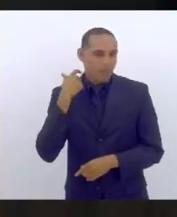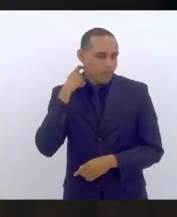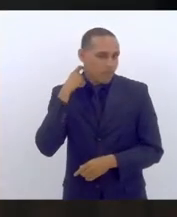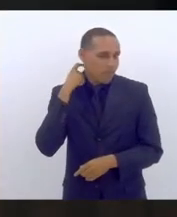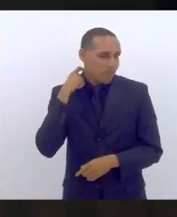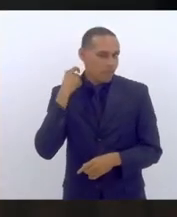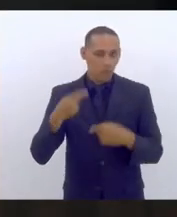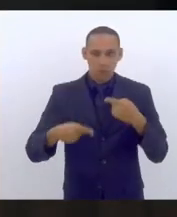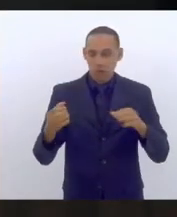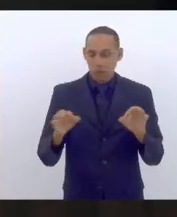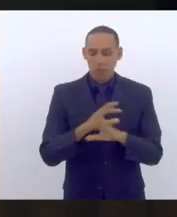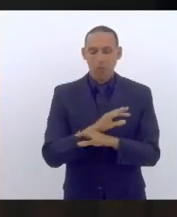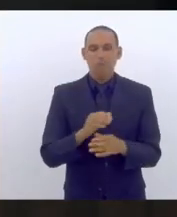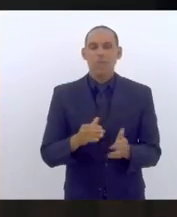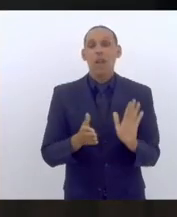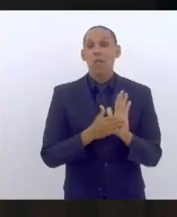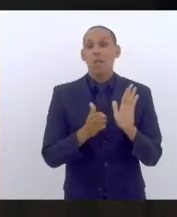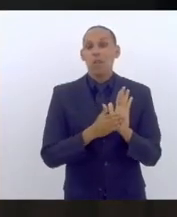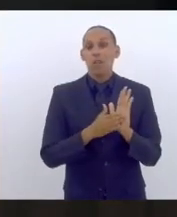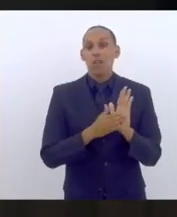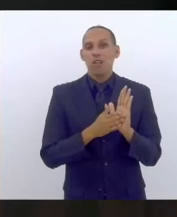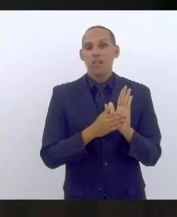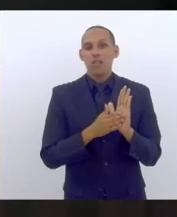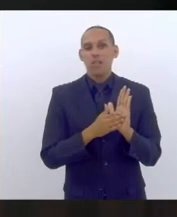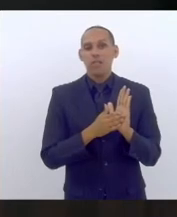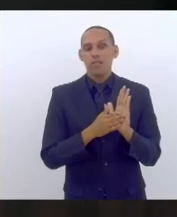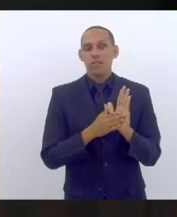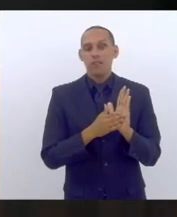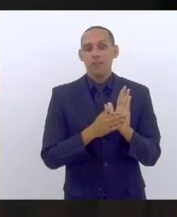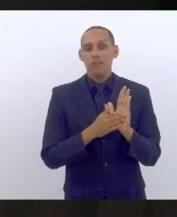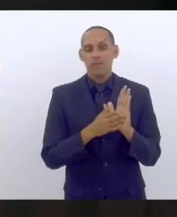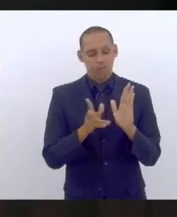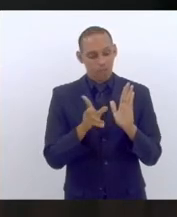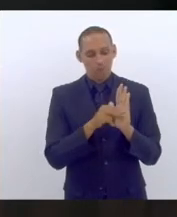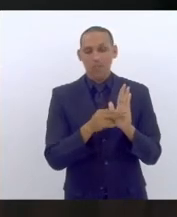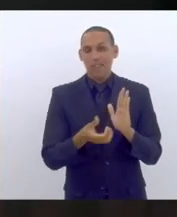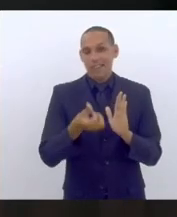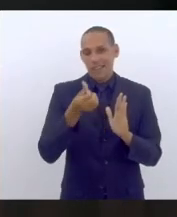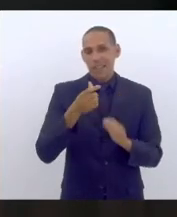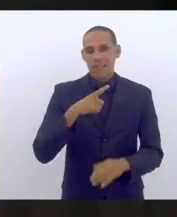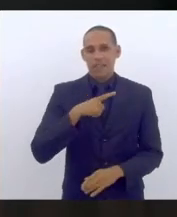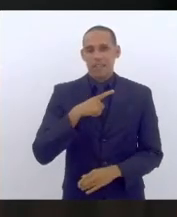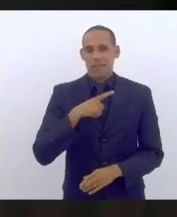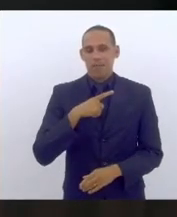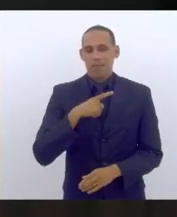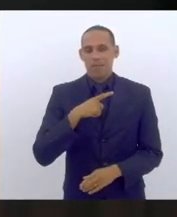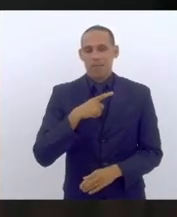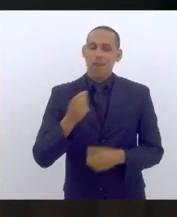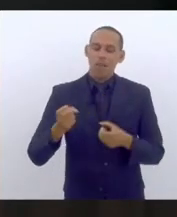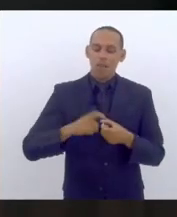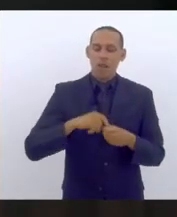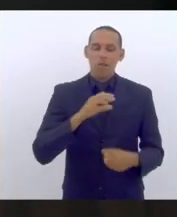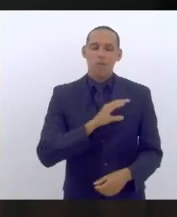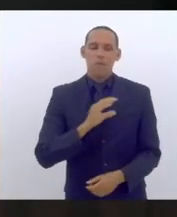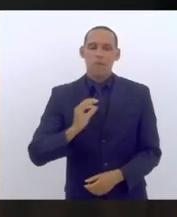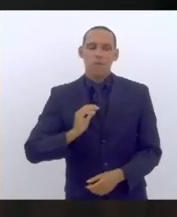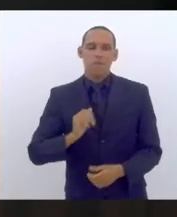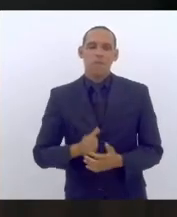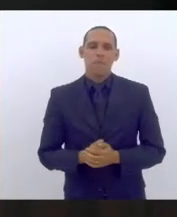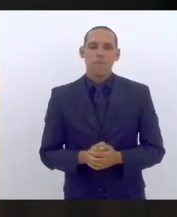encerrado a discussão apresente proposta levou recebeu seis emendas e retorna às comissões